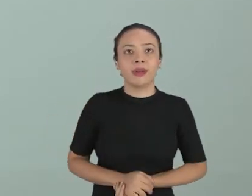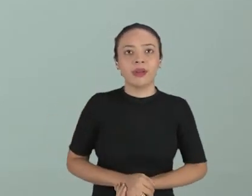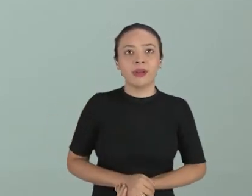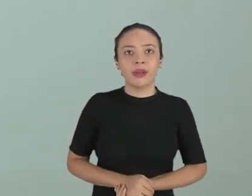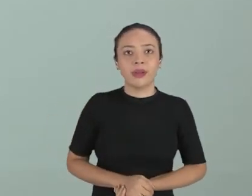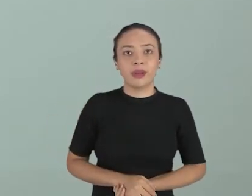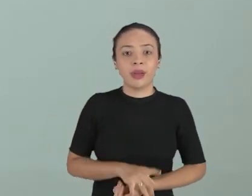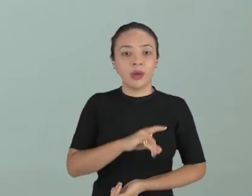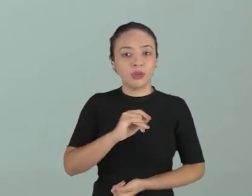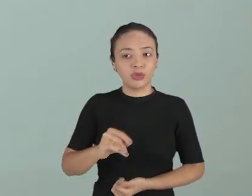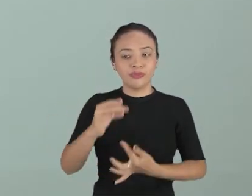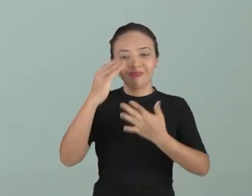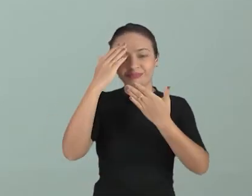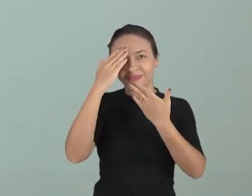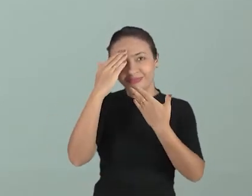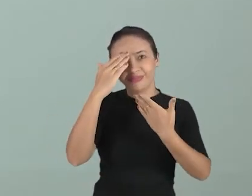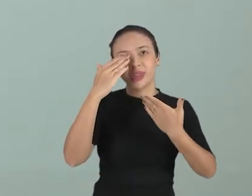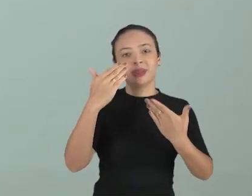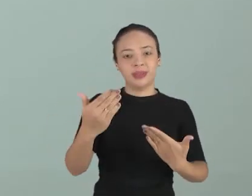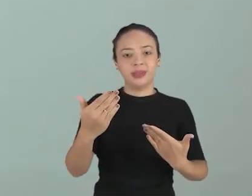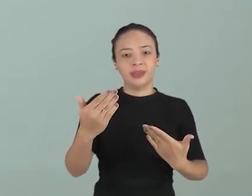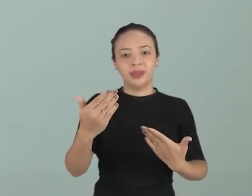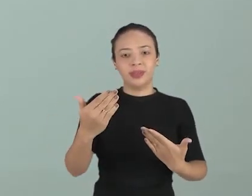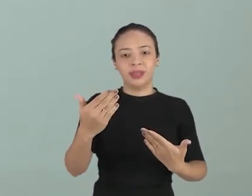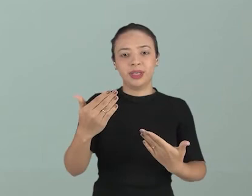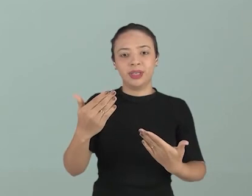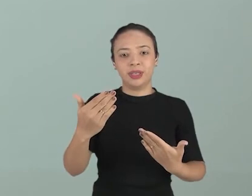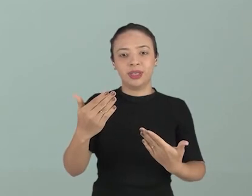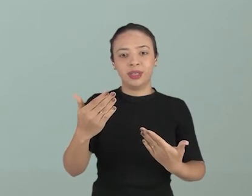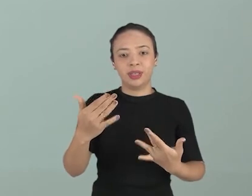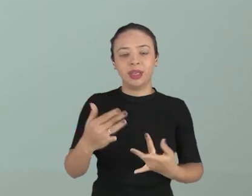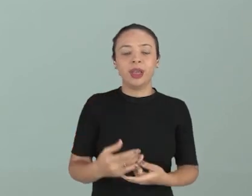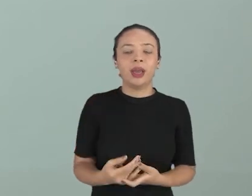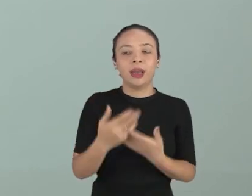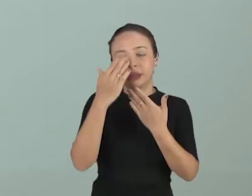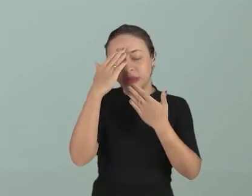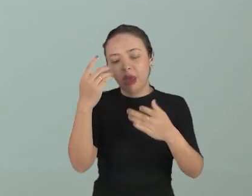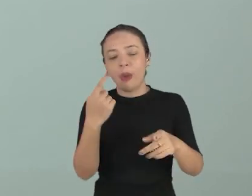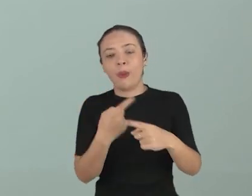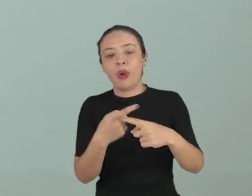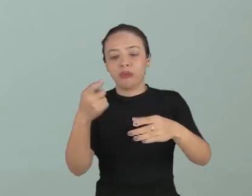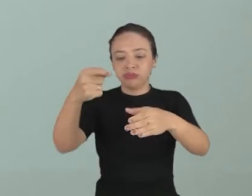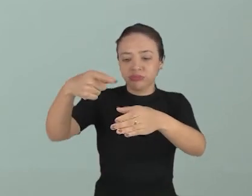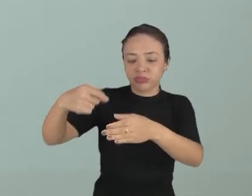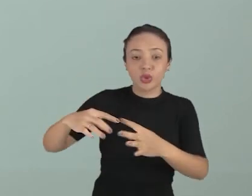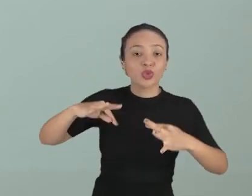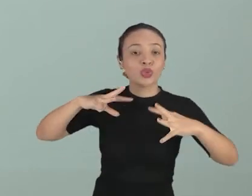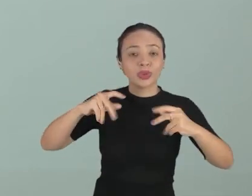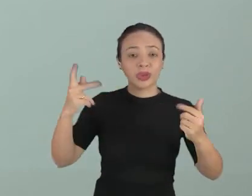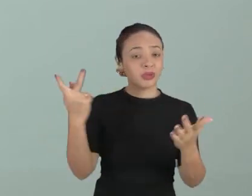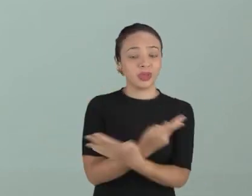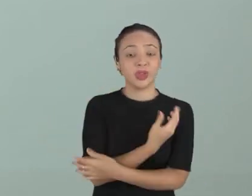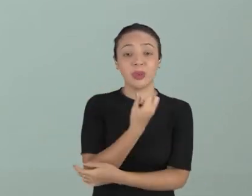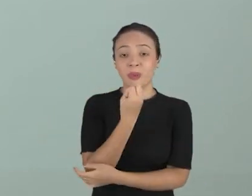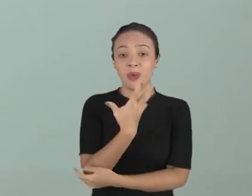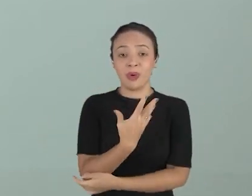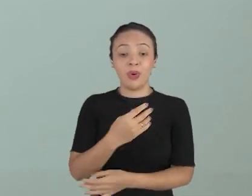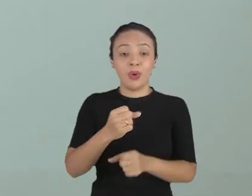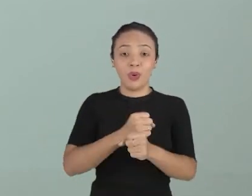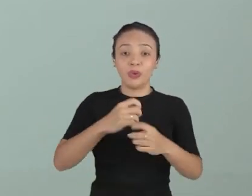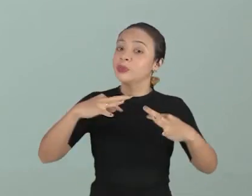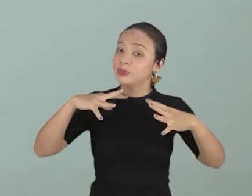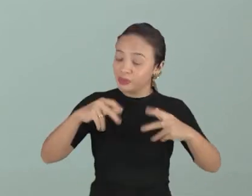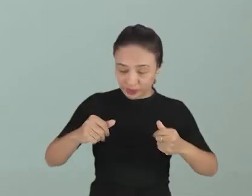de agradecer, o dia que eles tiram para agradecer a boa colheita, ou seja, tudo de bom, as bonanças que foram recebidas durante o ano,